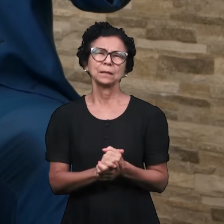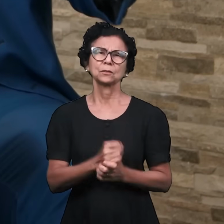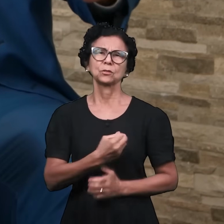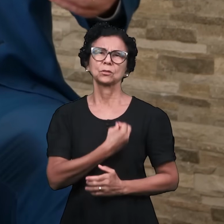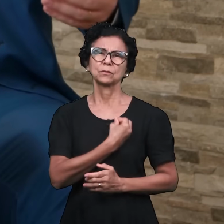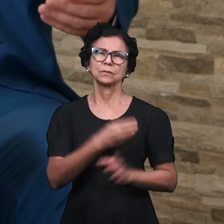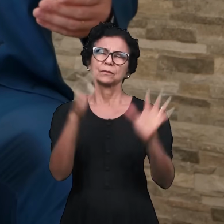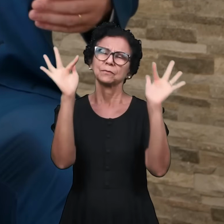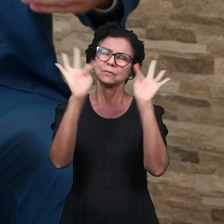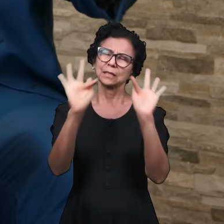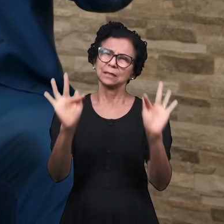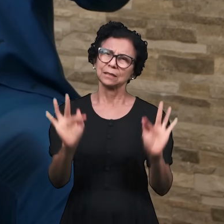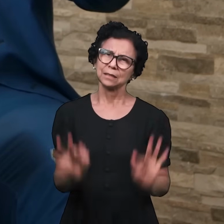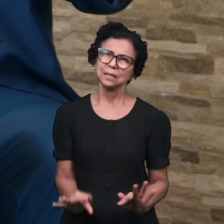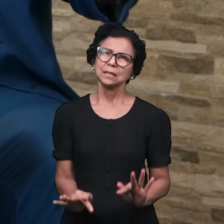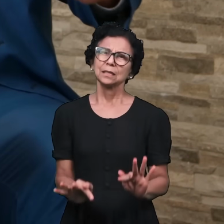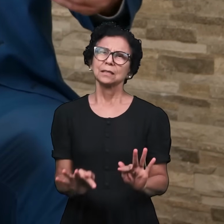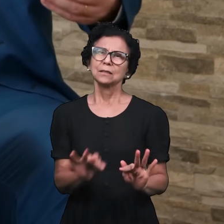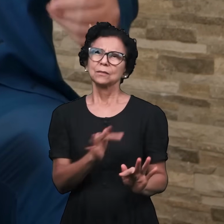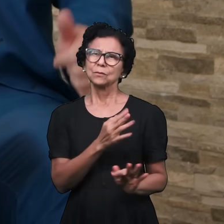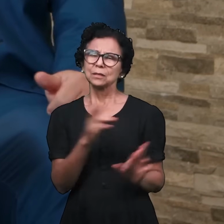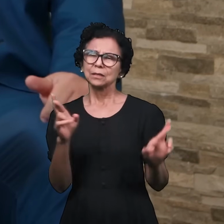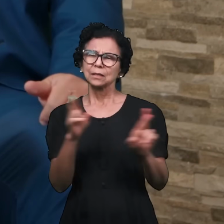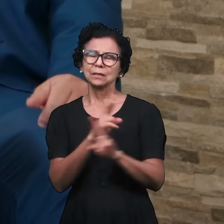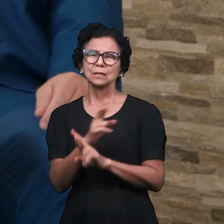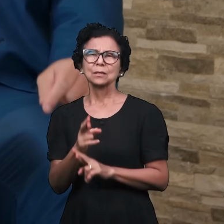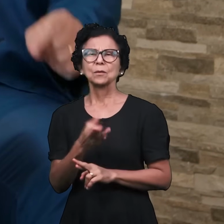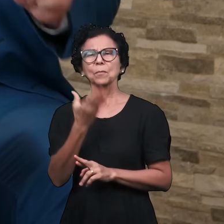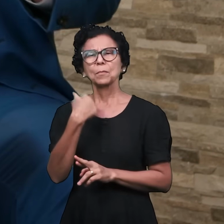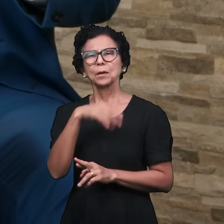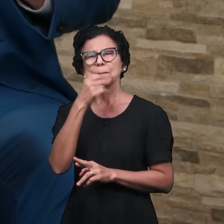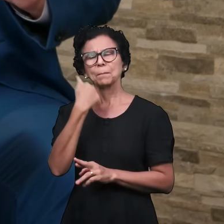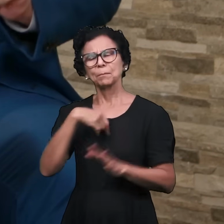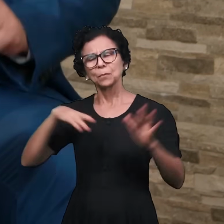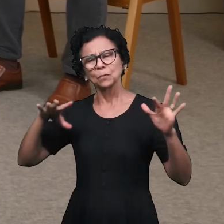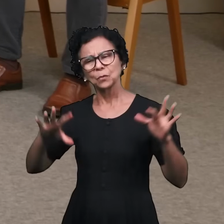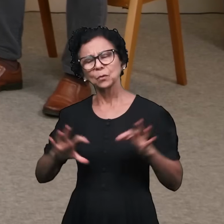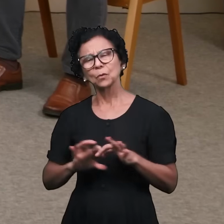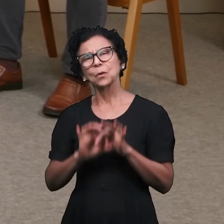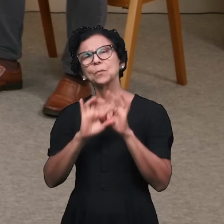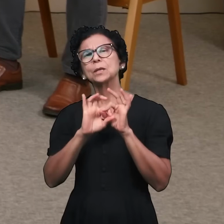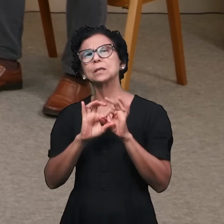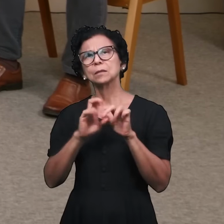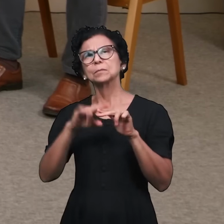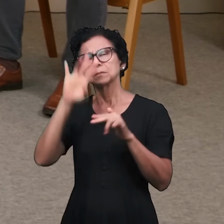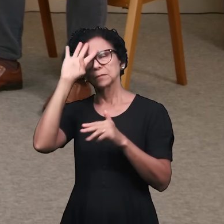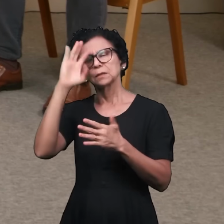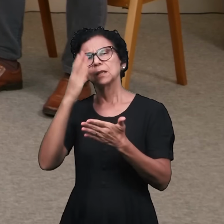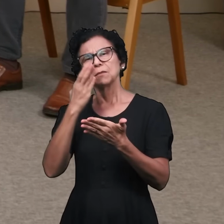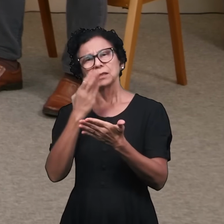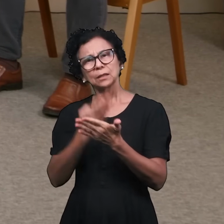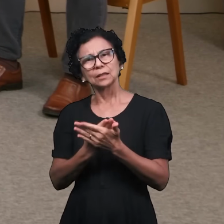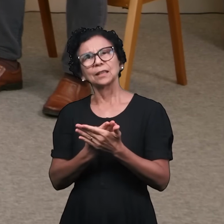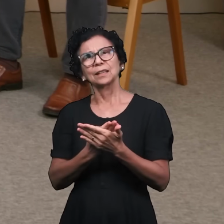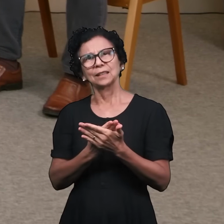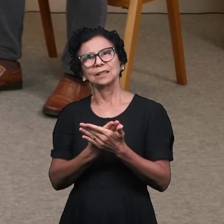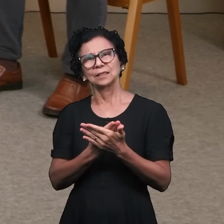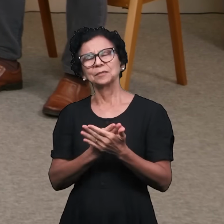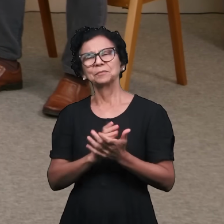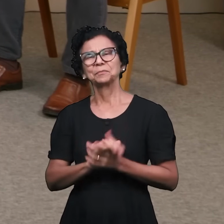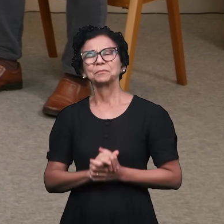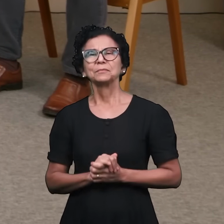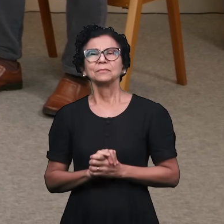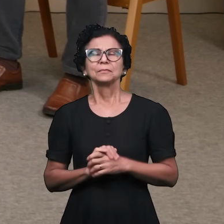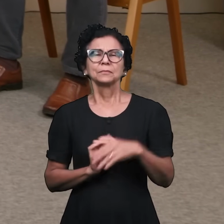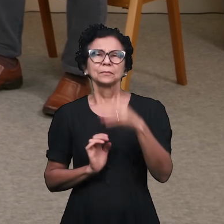um lar abençoado, você viver com seus pais em comunhão. Creia pela fé que a obediência trará resultados maravilhosos para a sua